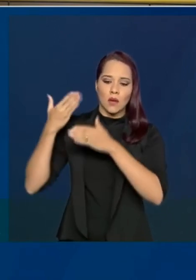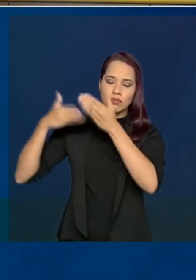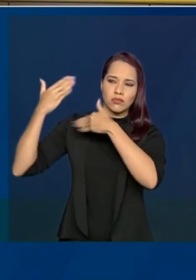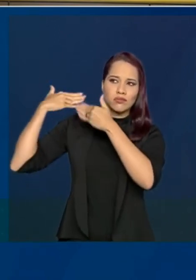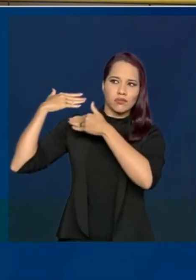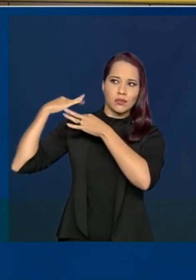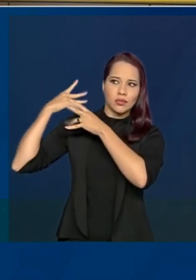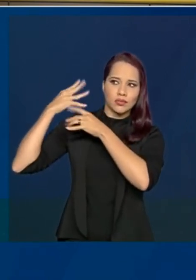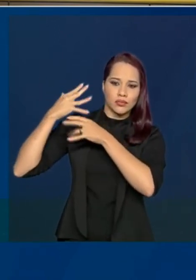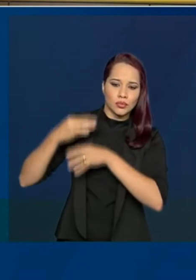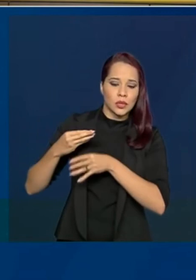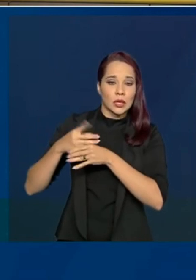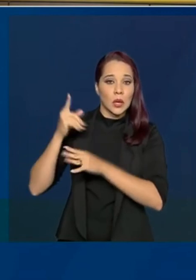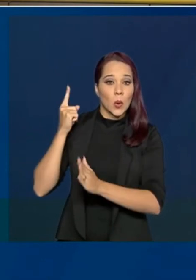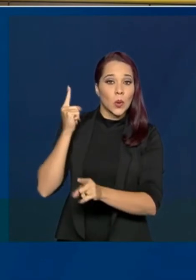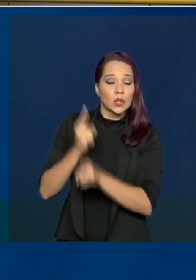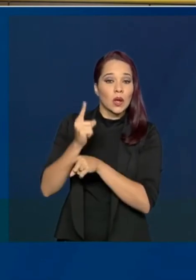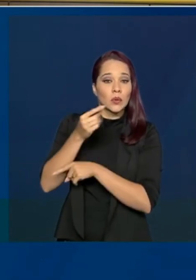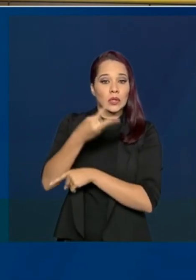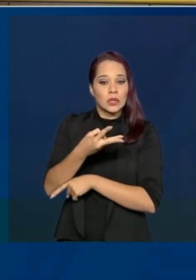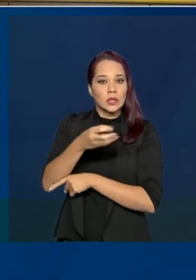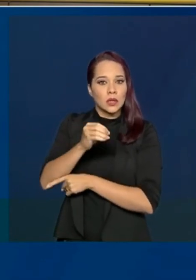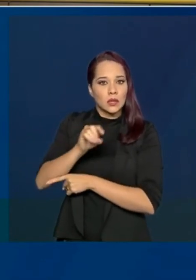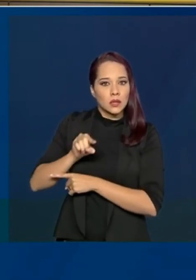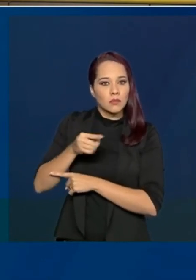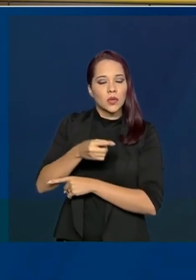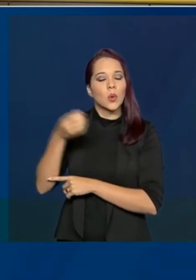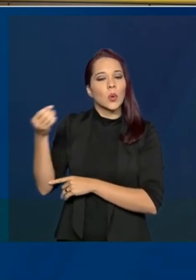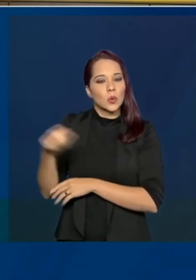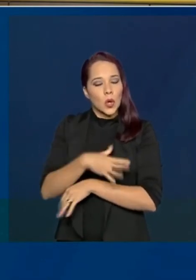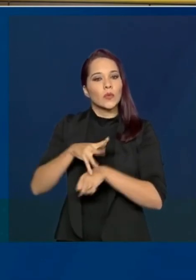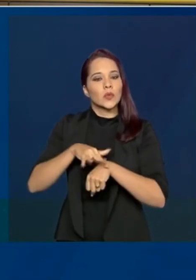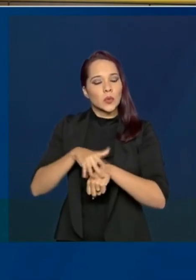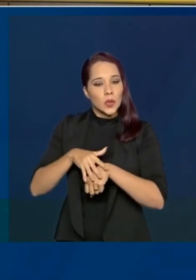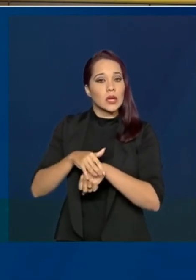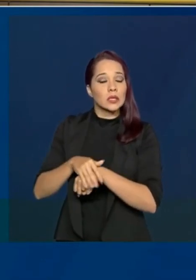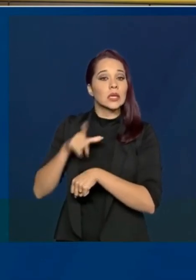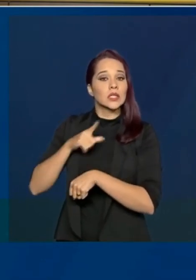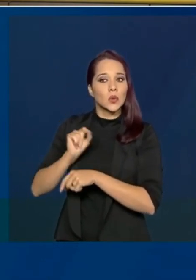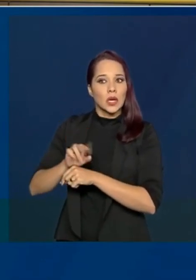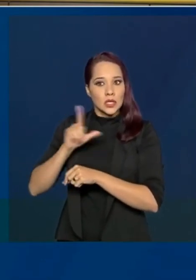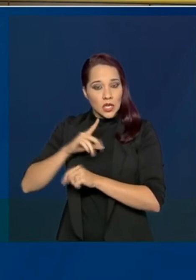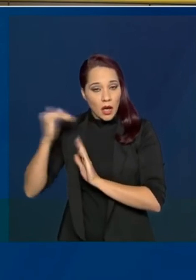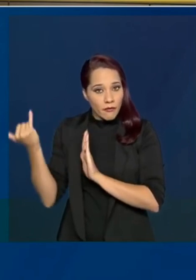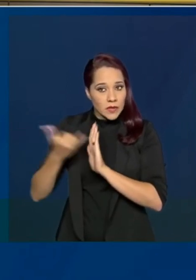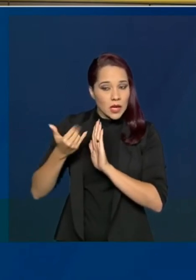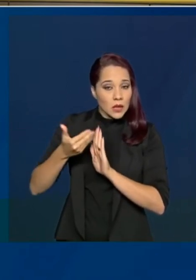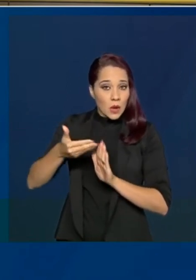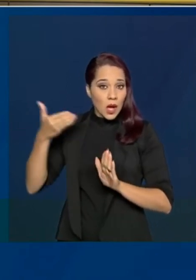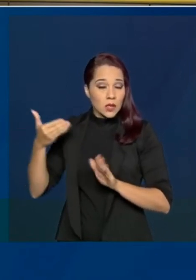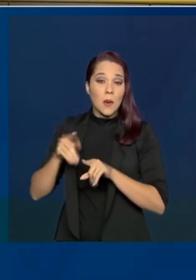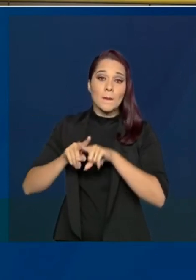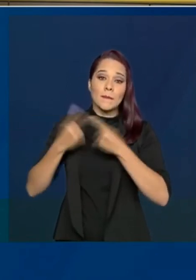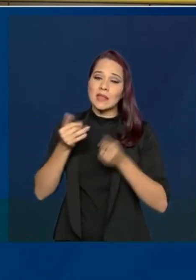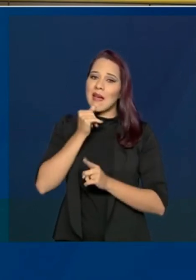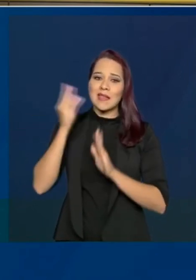retrospectiva e identificaram 30 mil novos casos que tinham sido registrados anteriormente, no entanto,